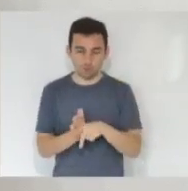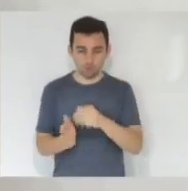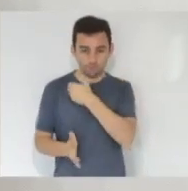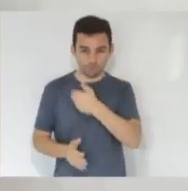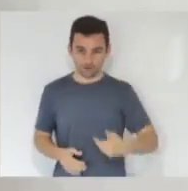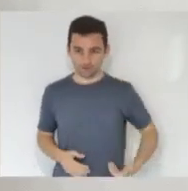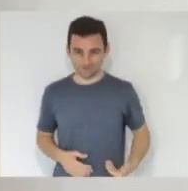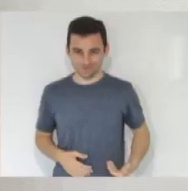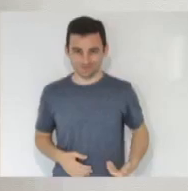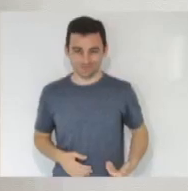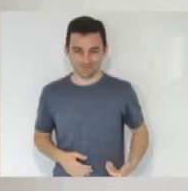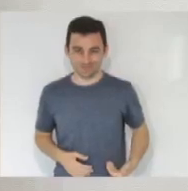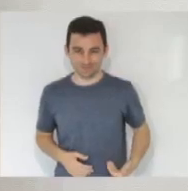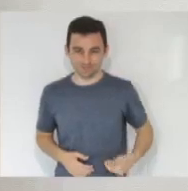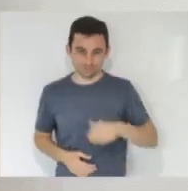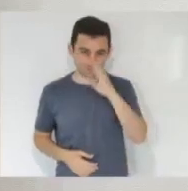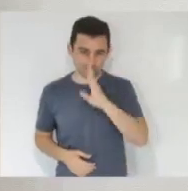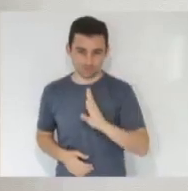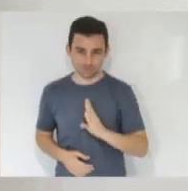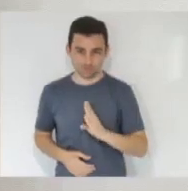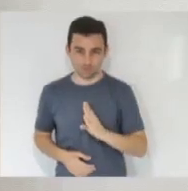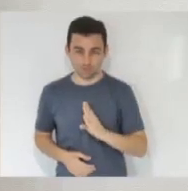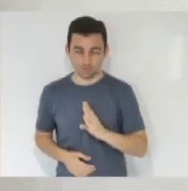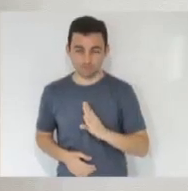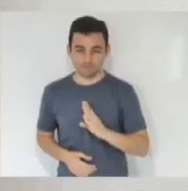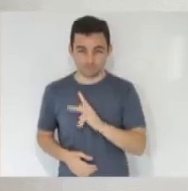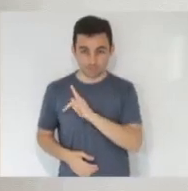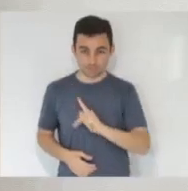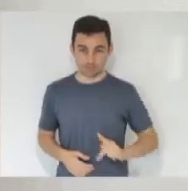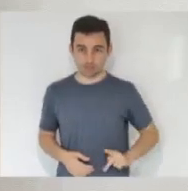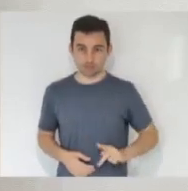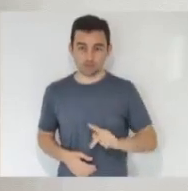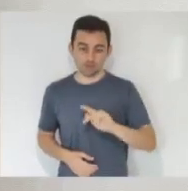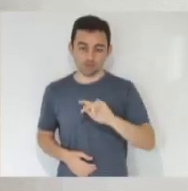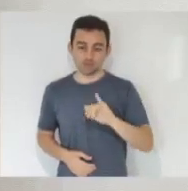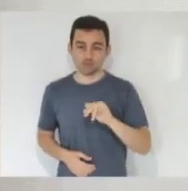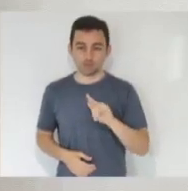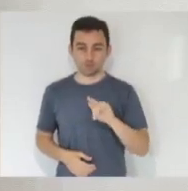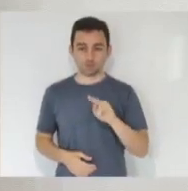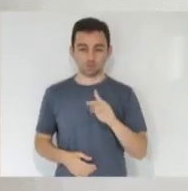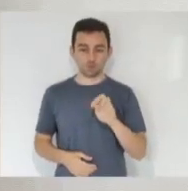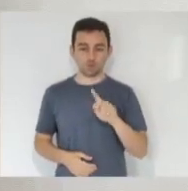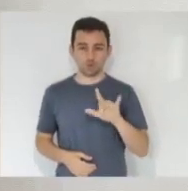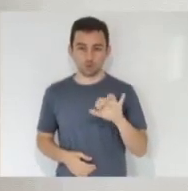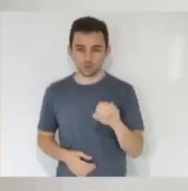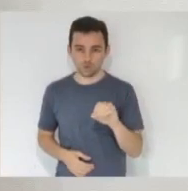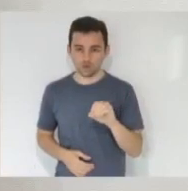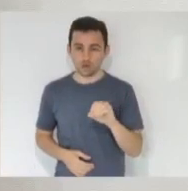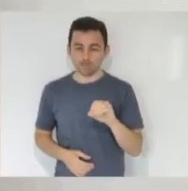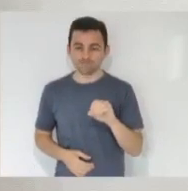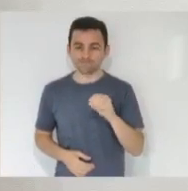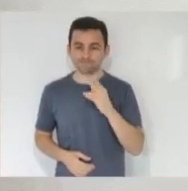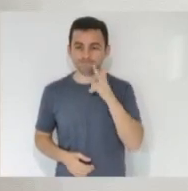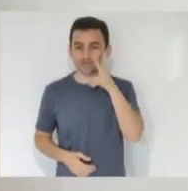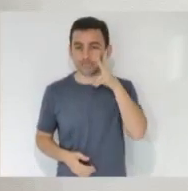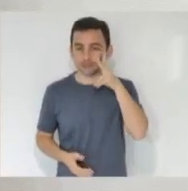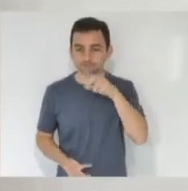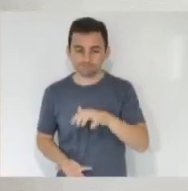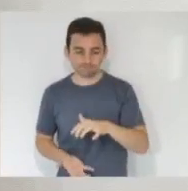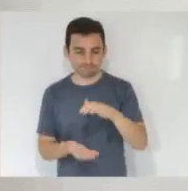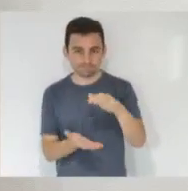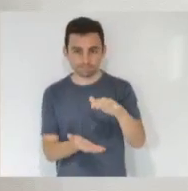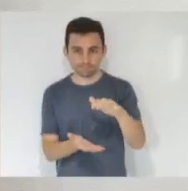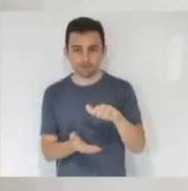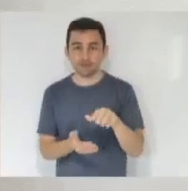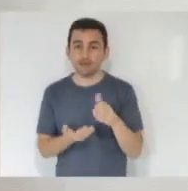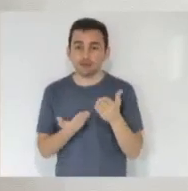do Brasil, enquanto o presidente Getúlio Vargas governava esse país, levamos o nosso vinho e, após